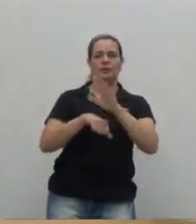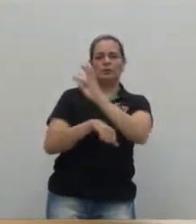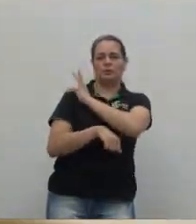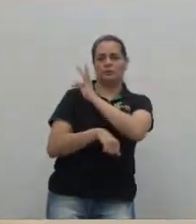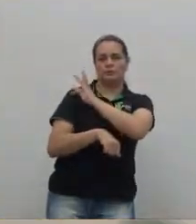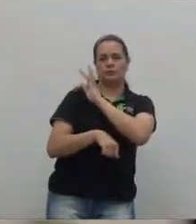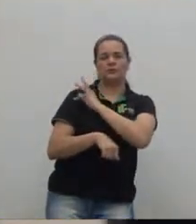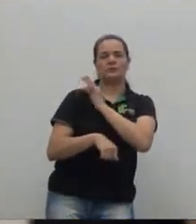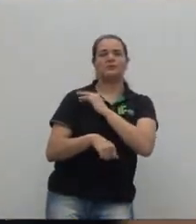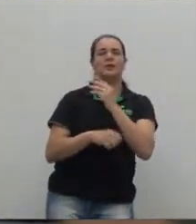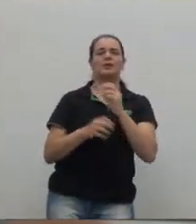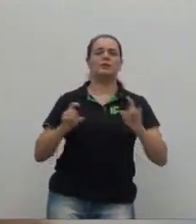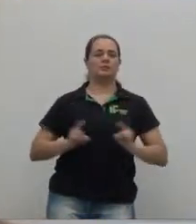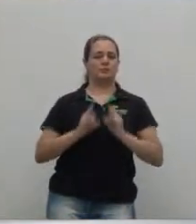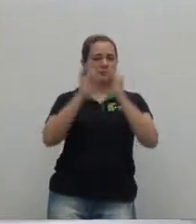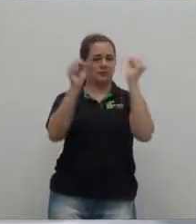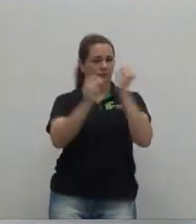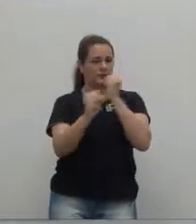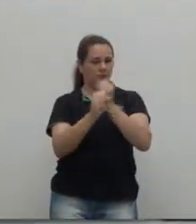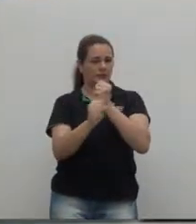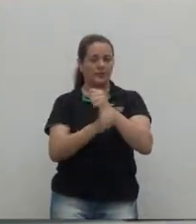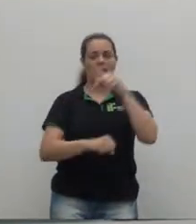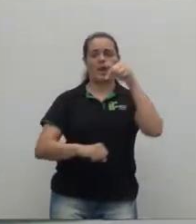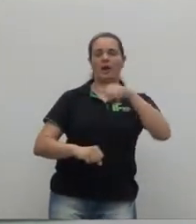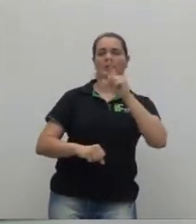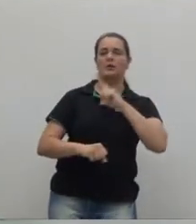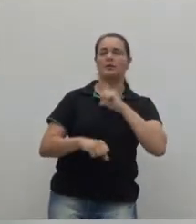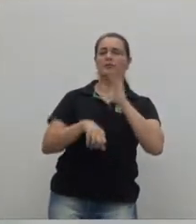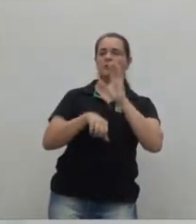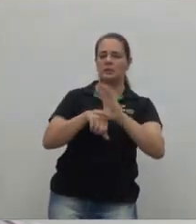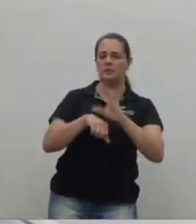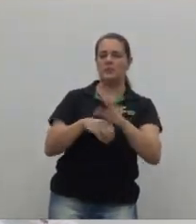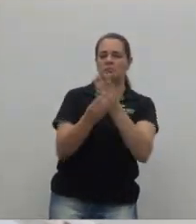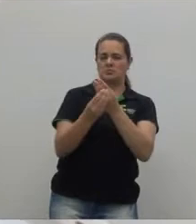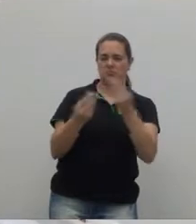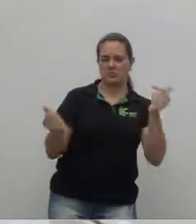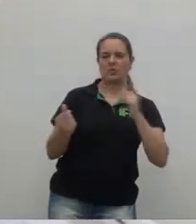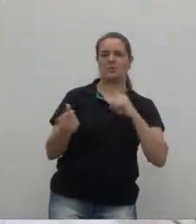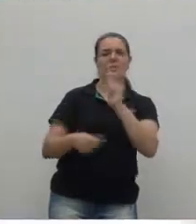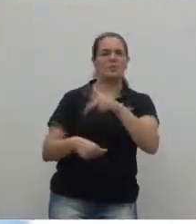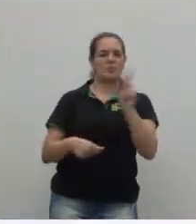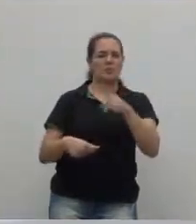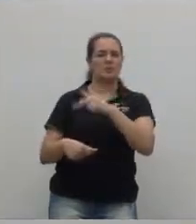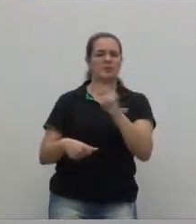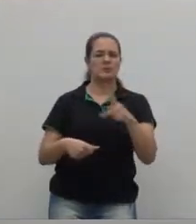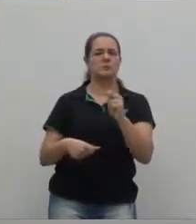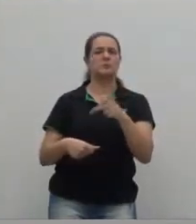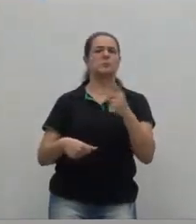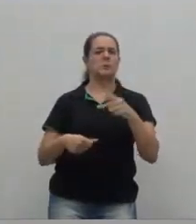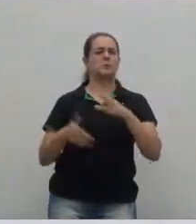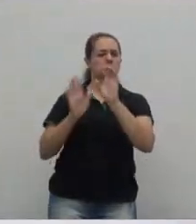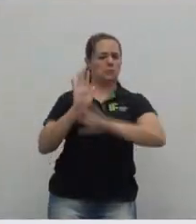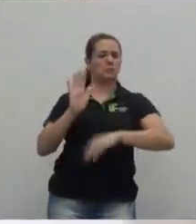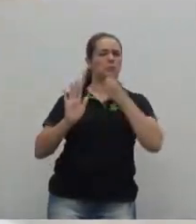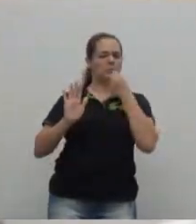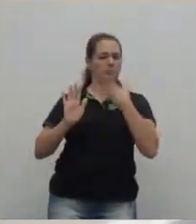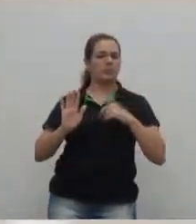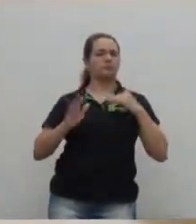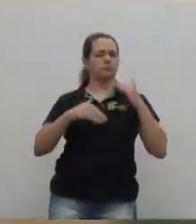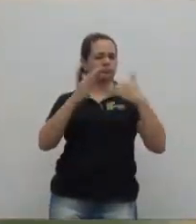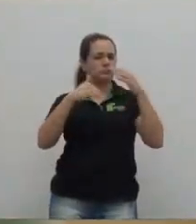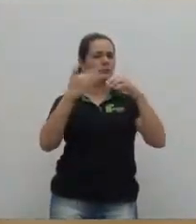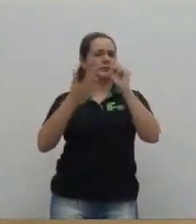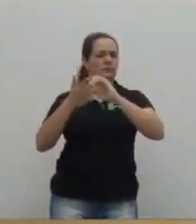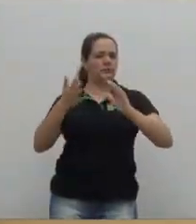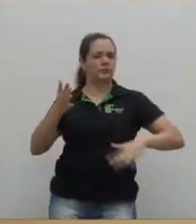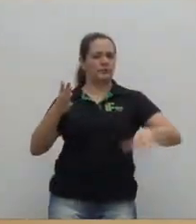Foz do Iguaçu. Aqui, além do ensino de qualidade com professores capacitados, você terá aulas práticas para o desenvolvimento das